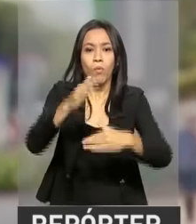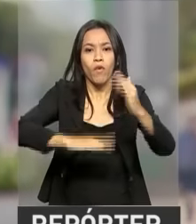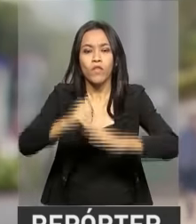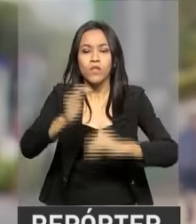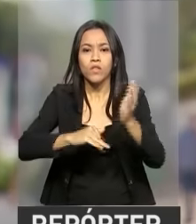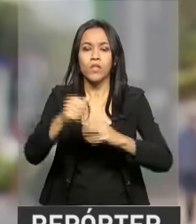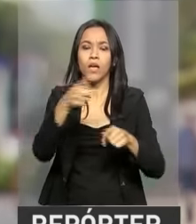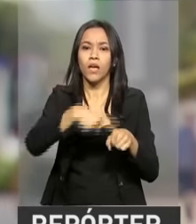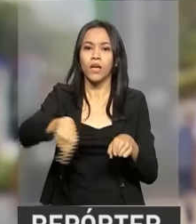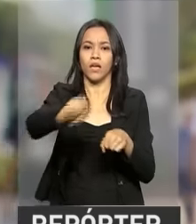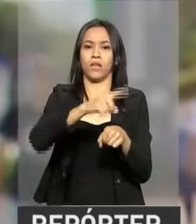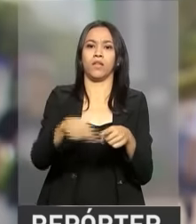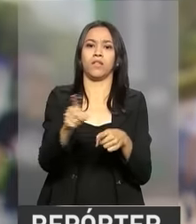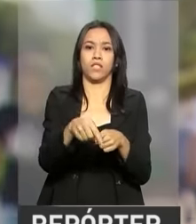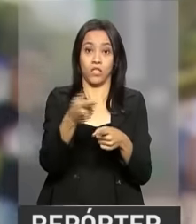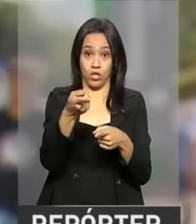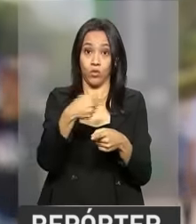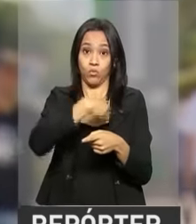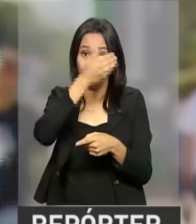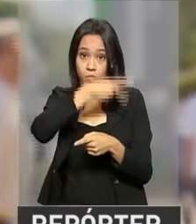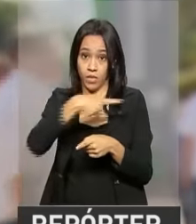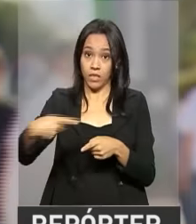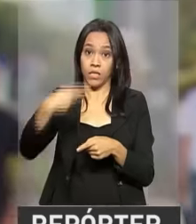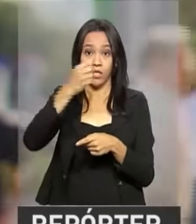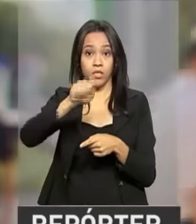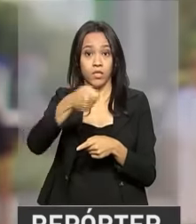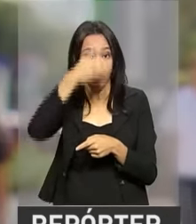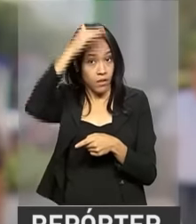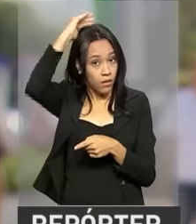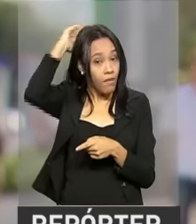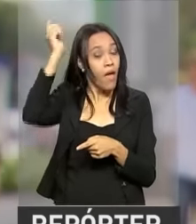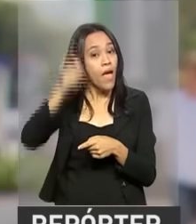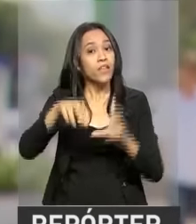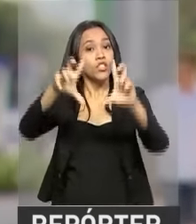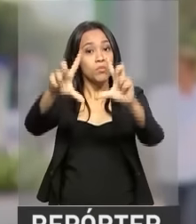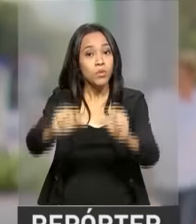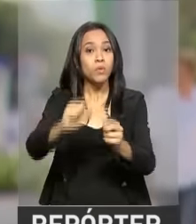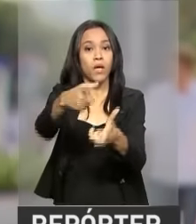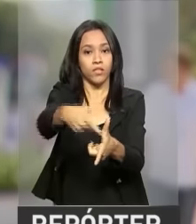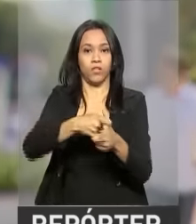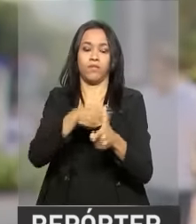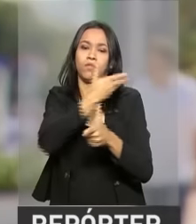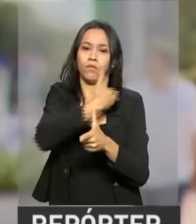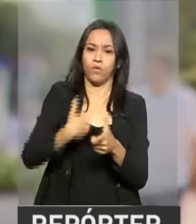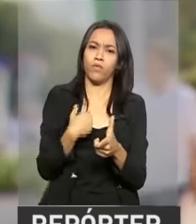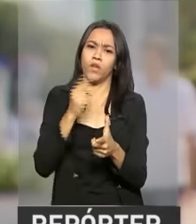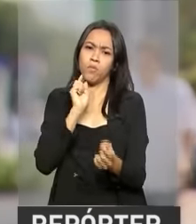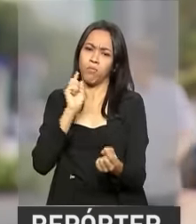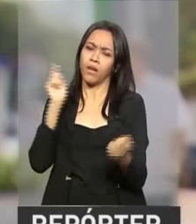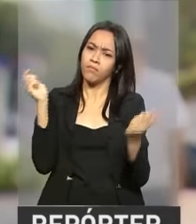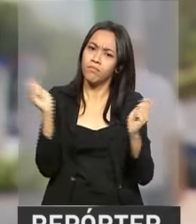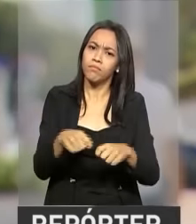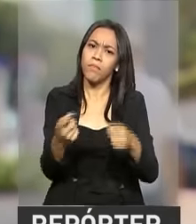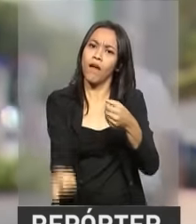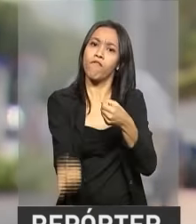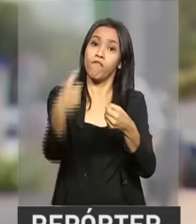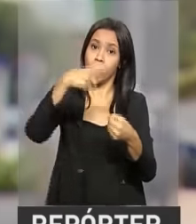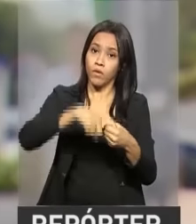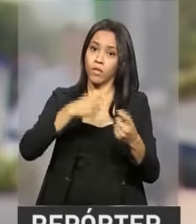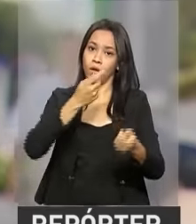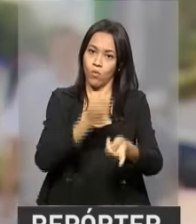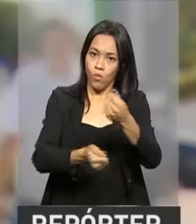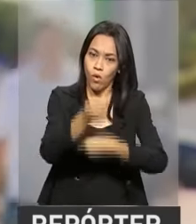Michel Temer é diminuir o crescimento da dívida para que seja possível retomar o crescimento econômico no